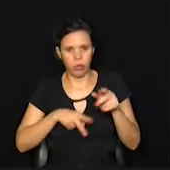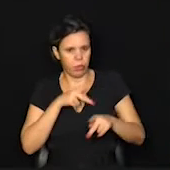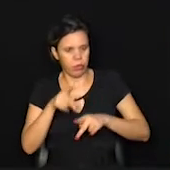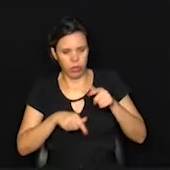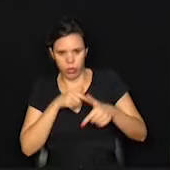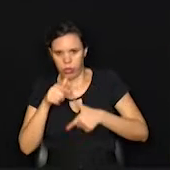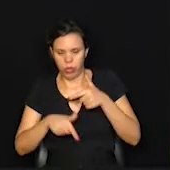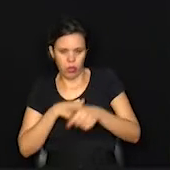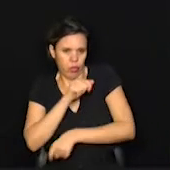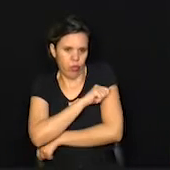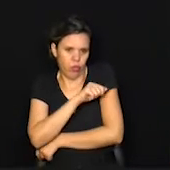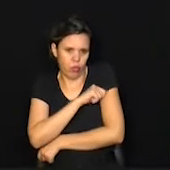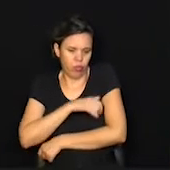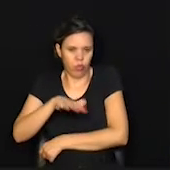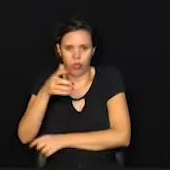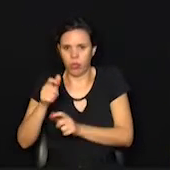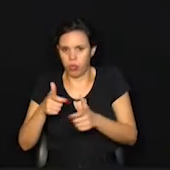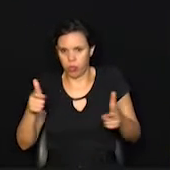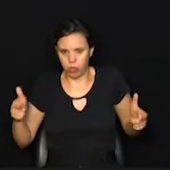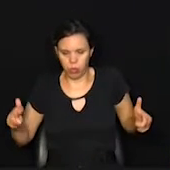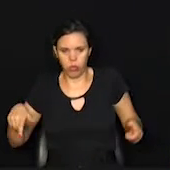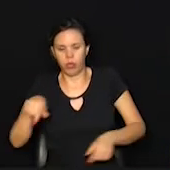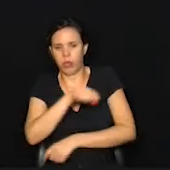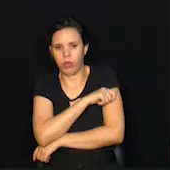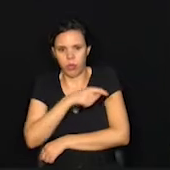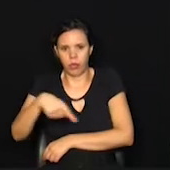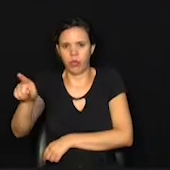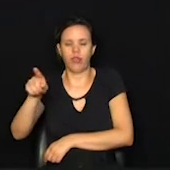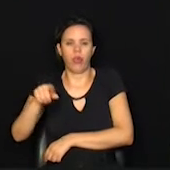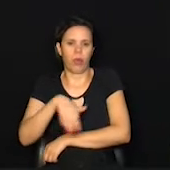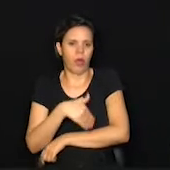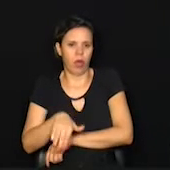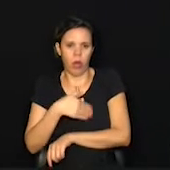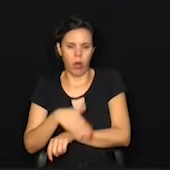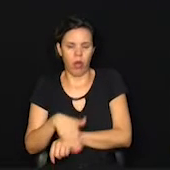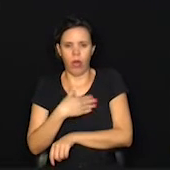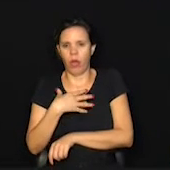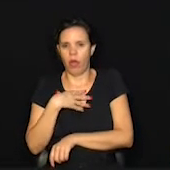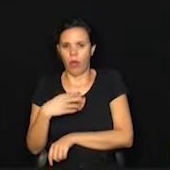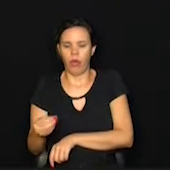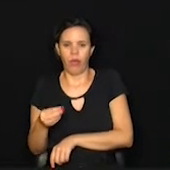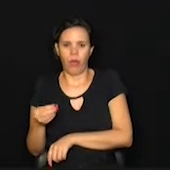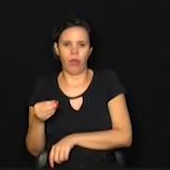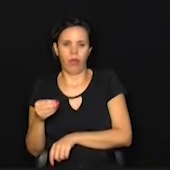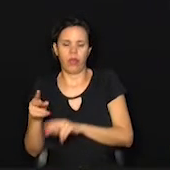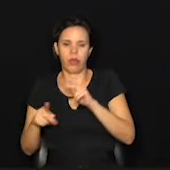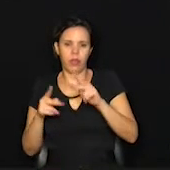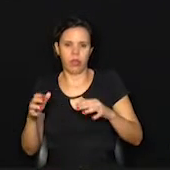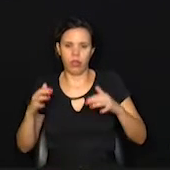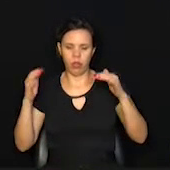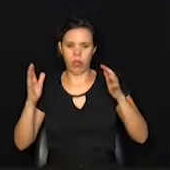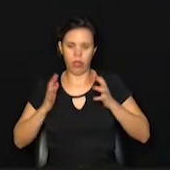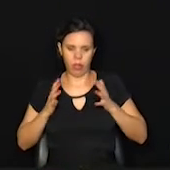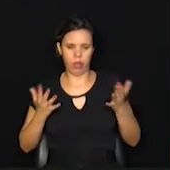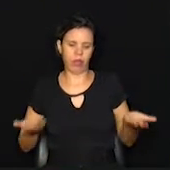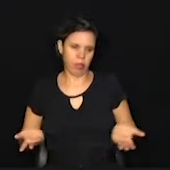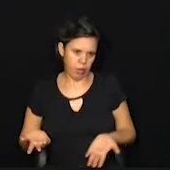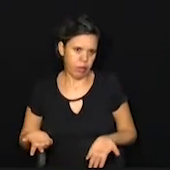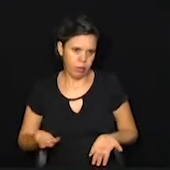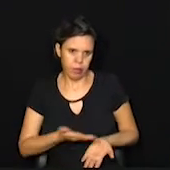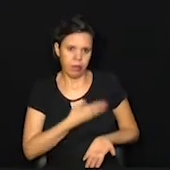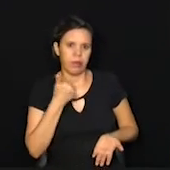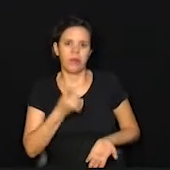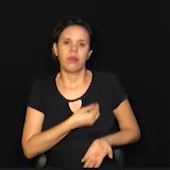trabalhadora Os estudantes uma parte grande dos Estudantes que foram às ruas eram filhos e setores médios que o melhores condições de vida